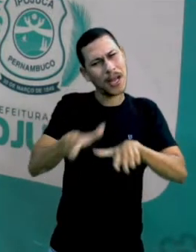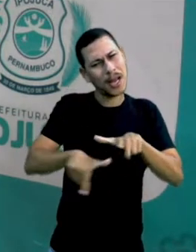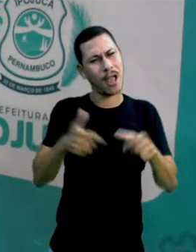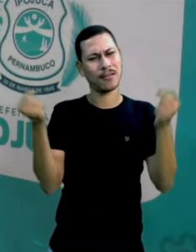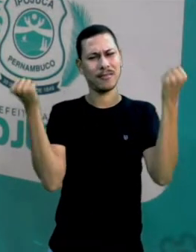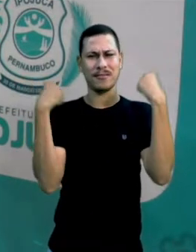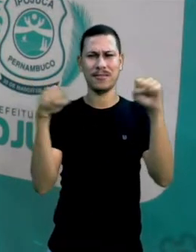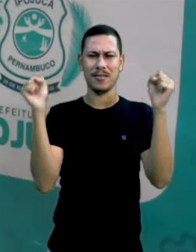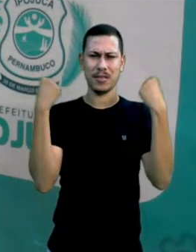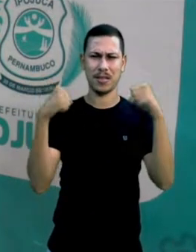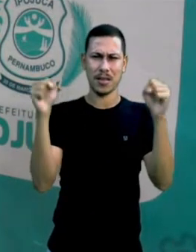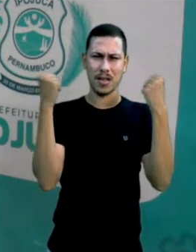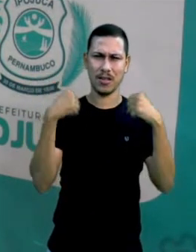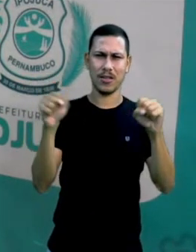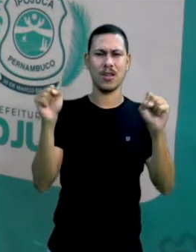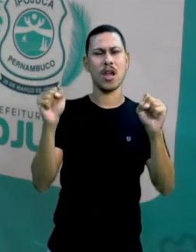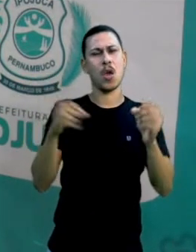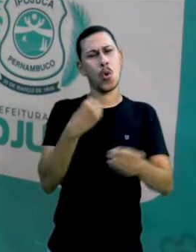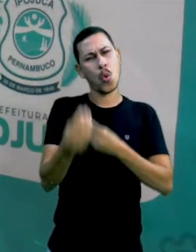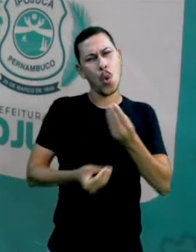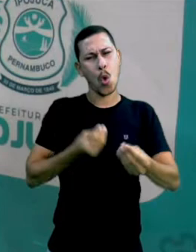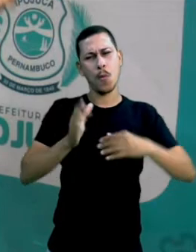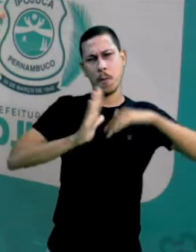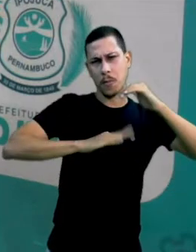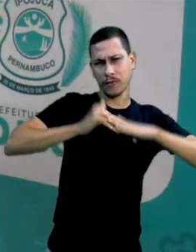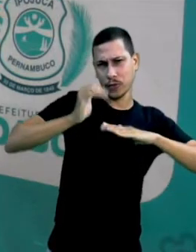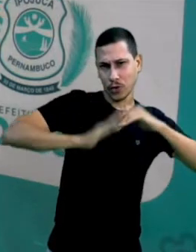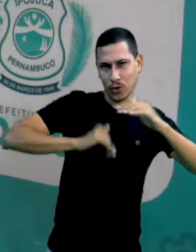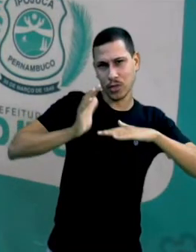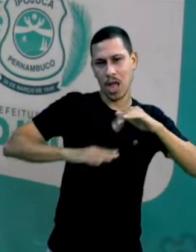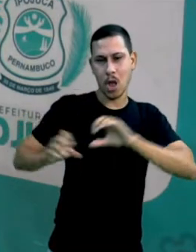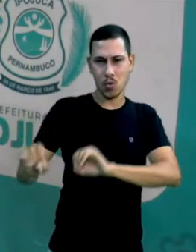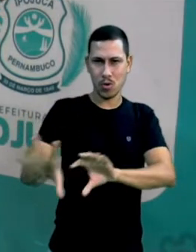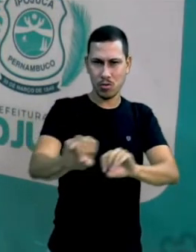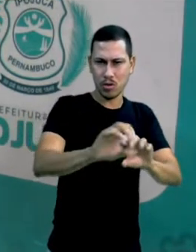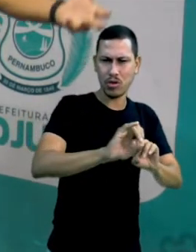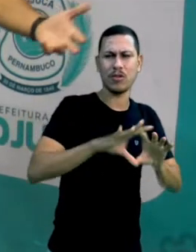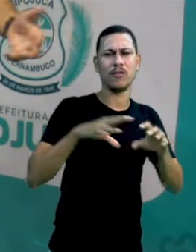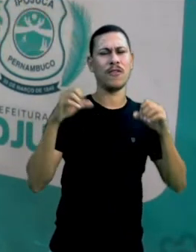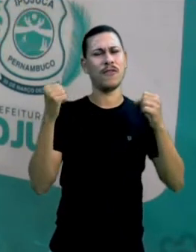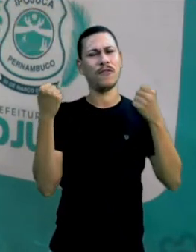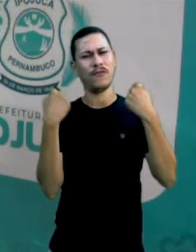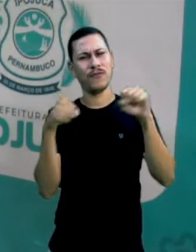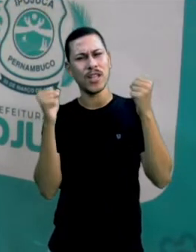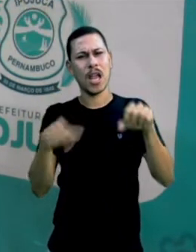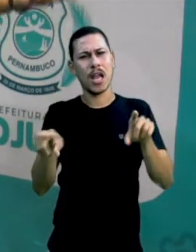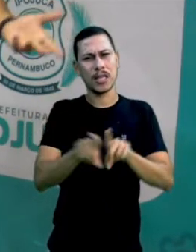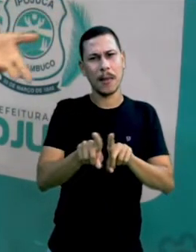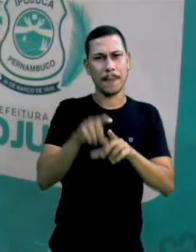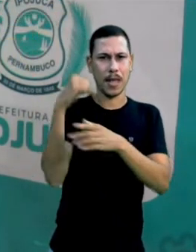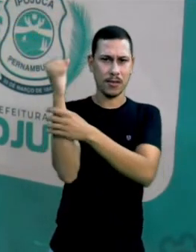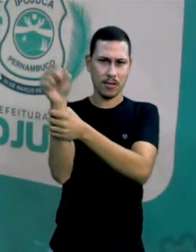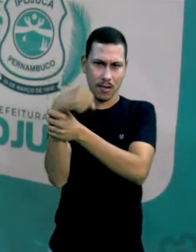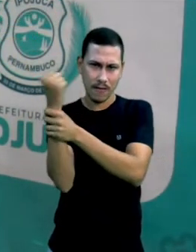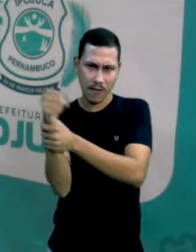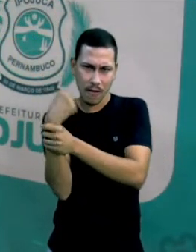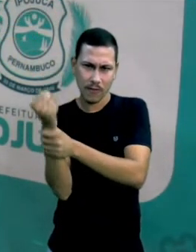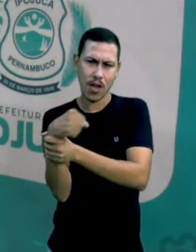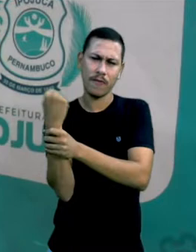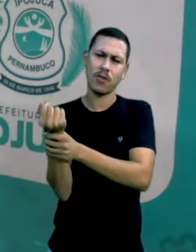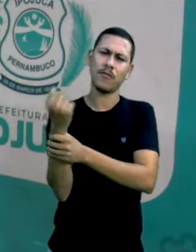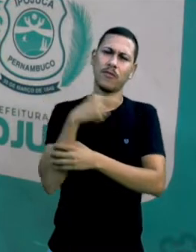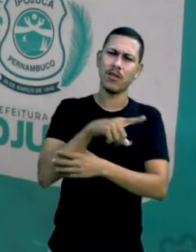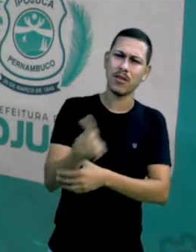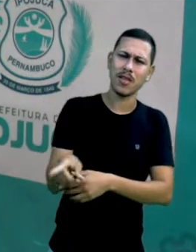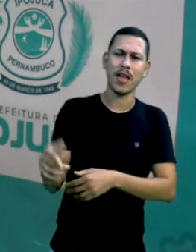de ginástica, como profissional da educação física, da fisioterapia, da terapia ocupacional ou de outras áreas, você já